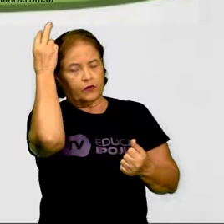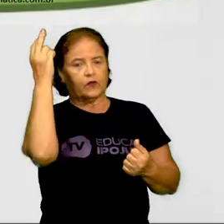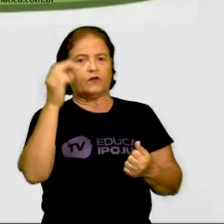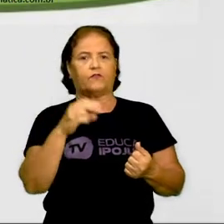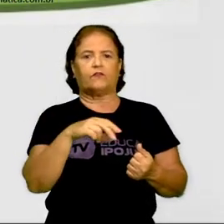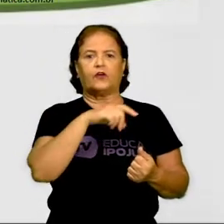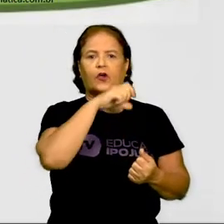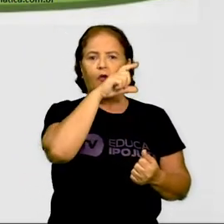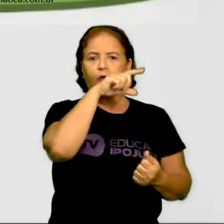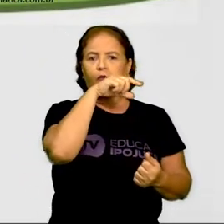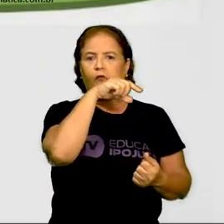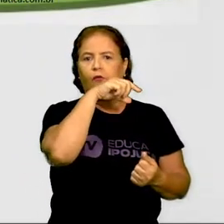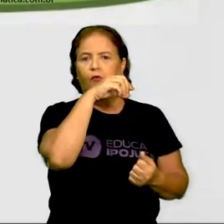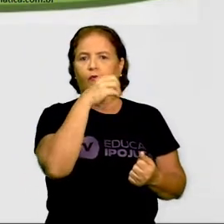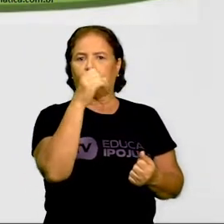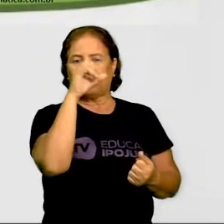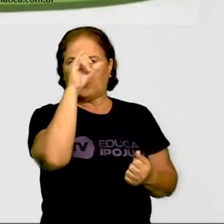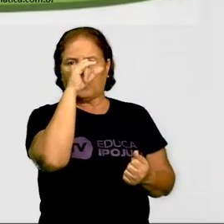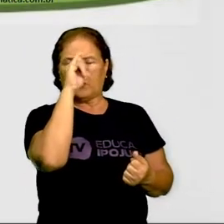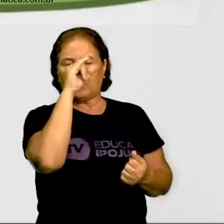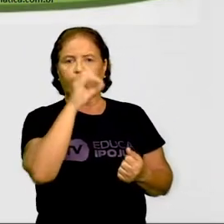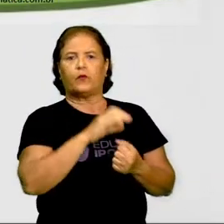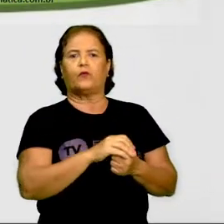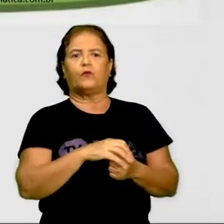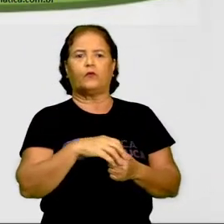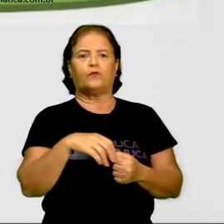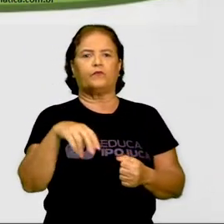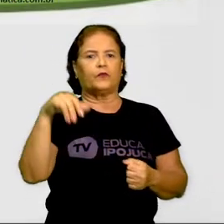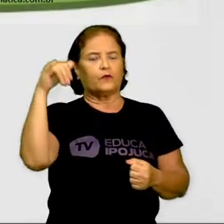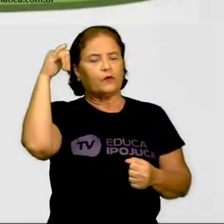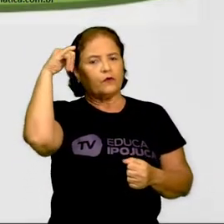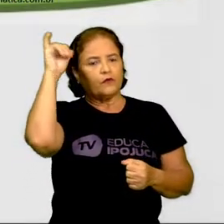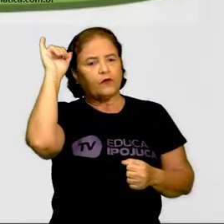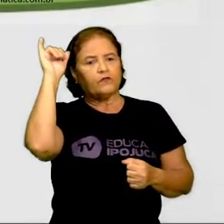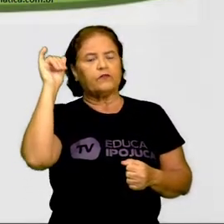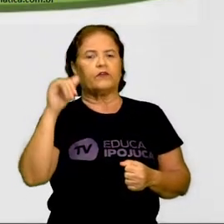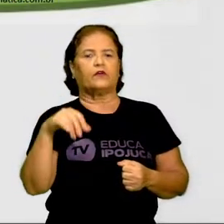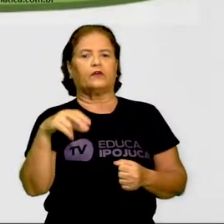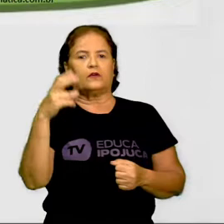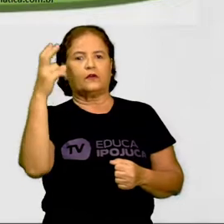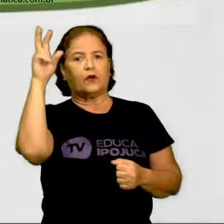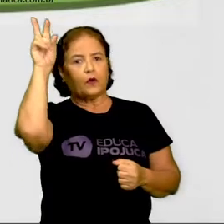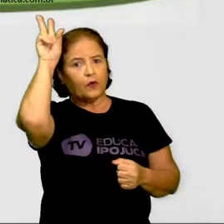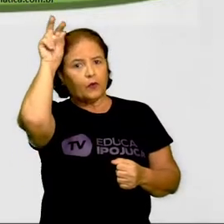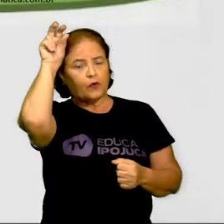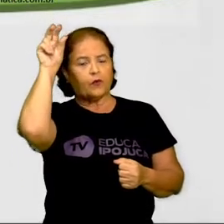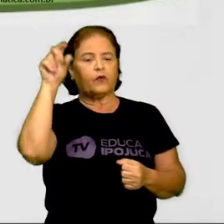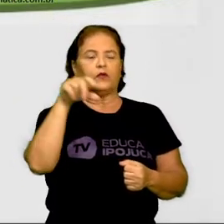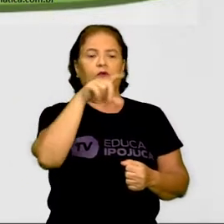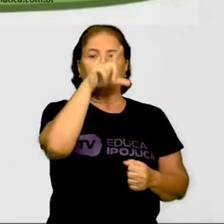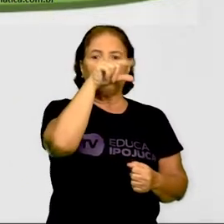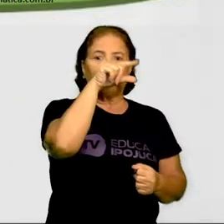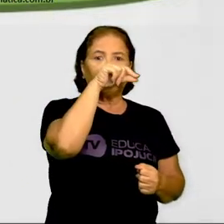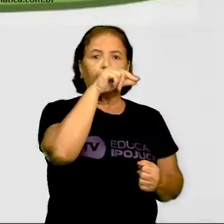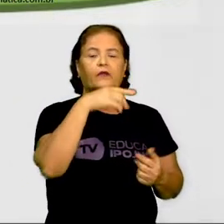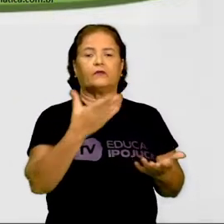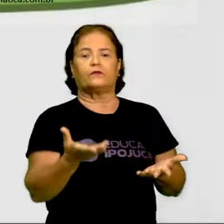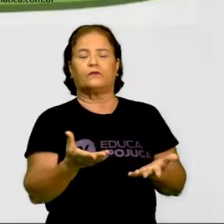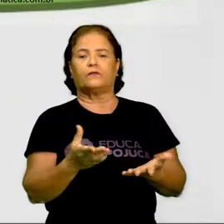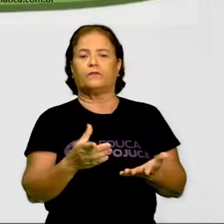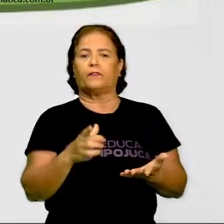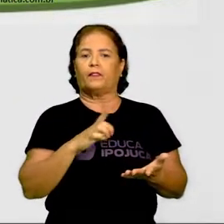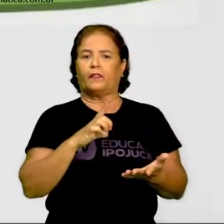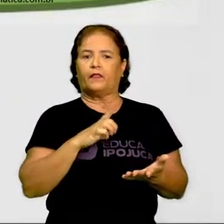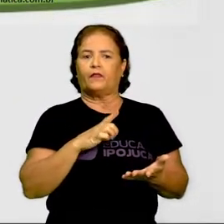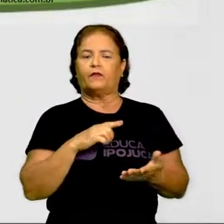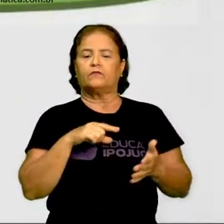porco, uma vaca, um coelho e um pato. Certo, crianças? Agora eu vou